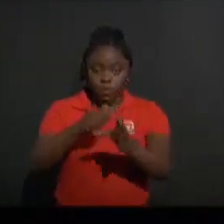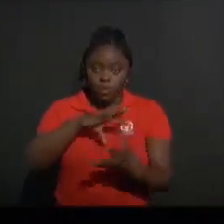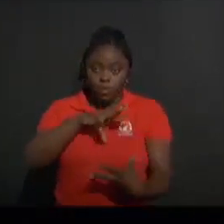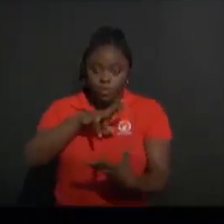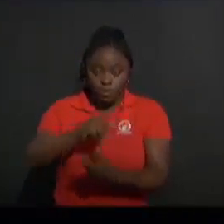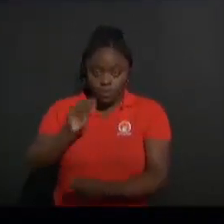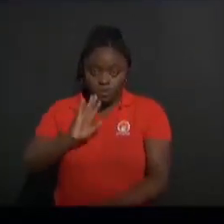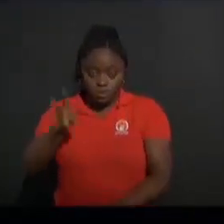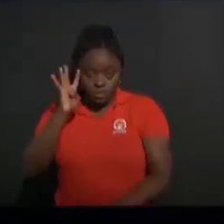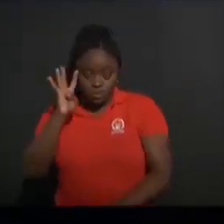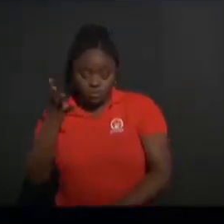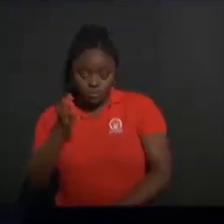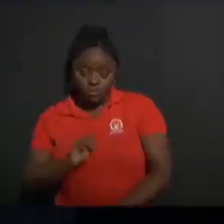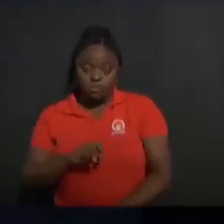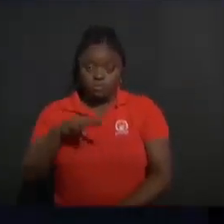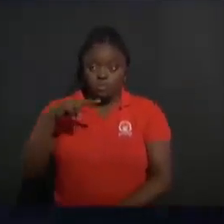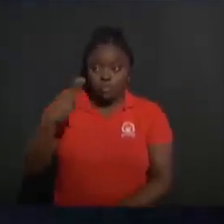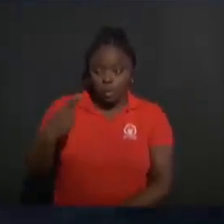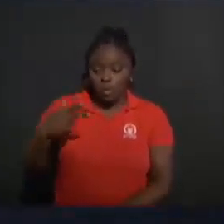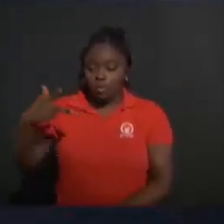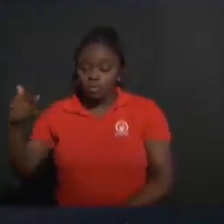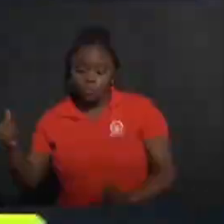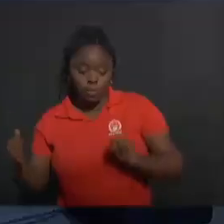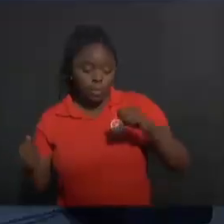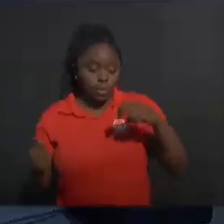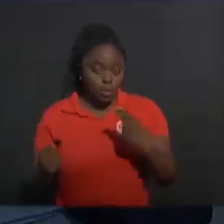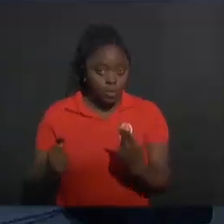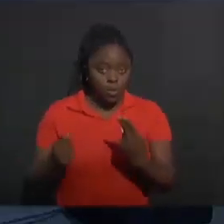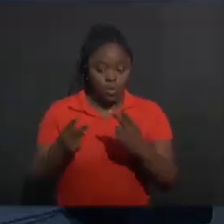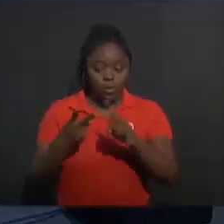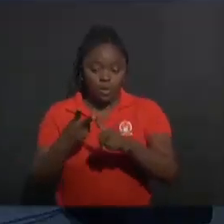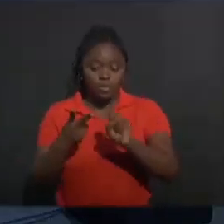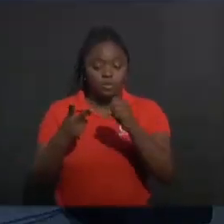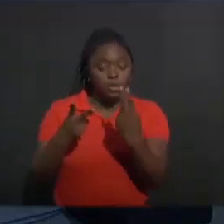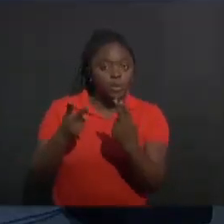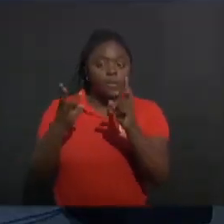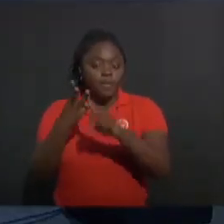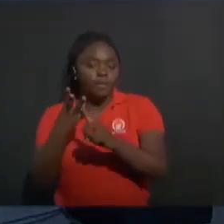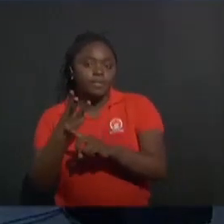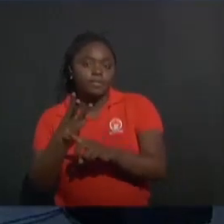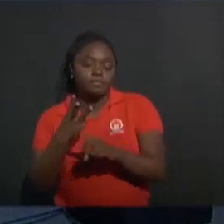conclusão, que o anticristo ou será uma coisa, ou outra, ou outra. Uma dessas três. E